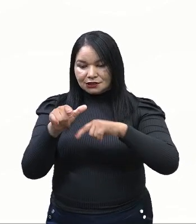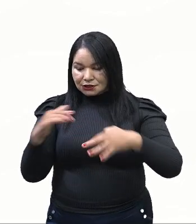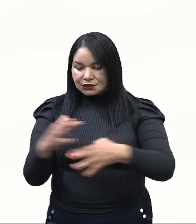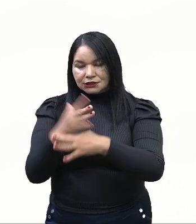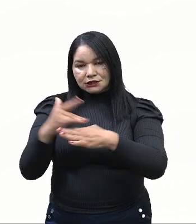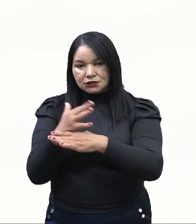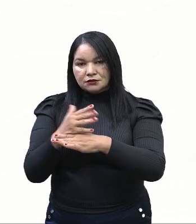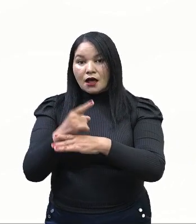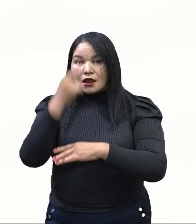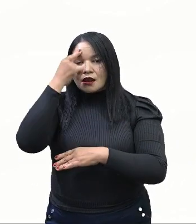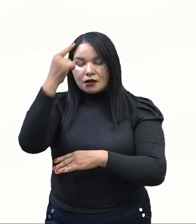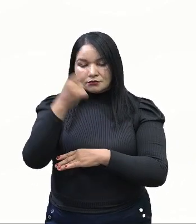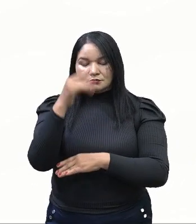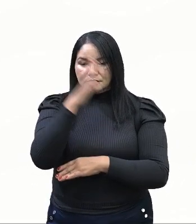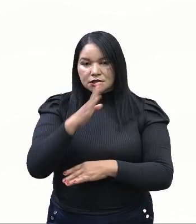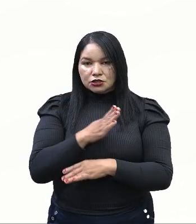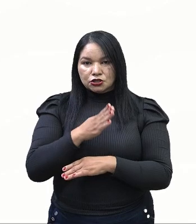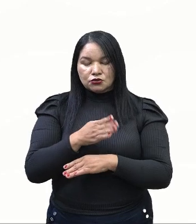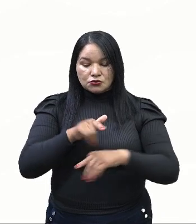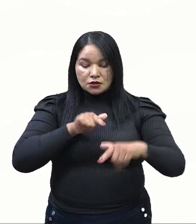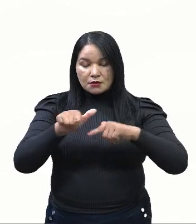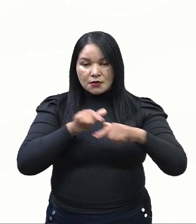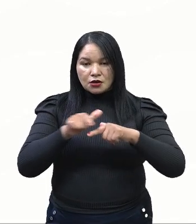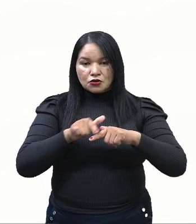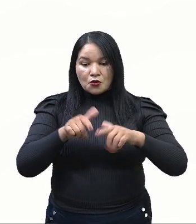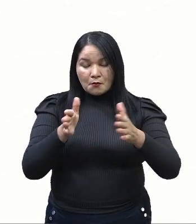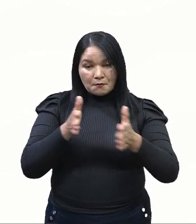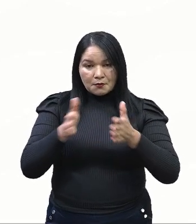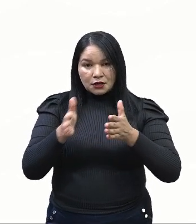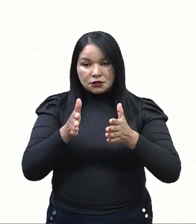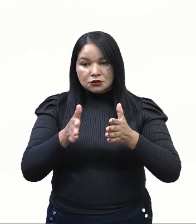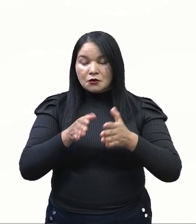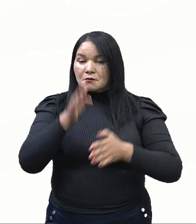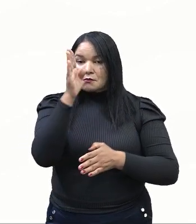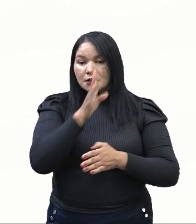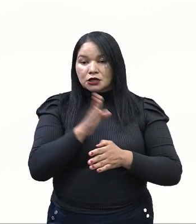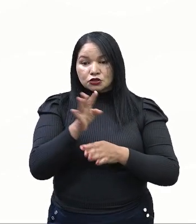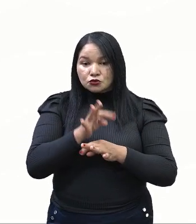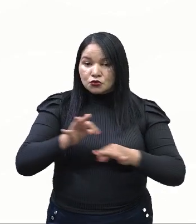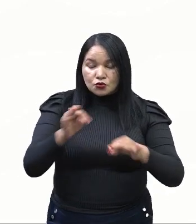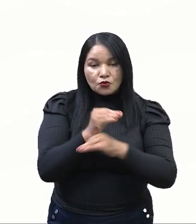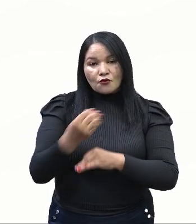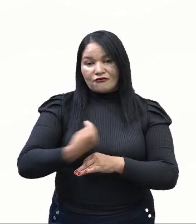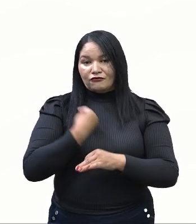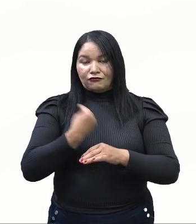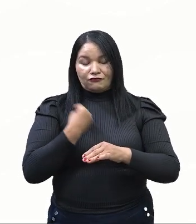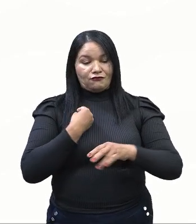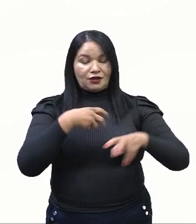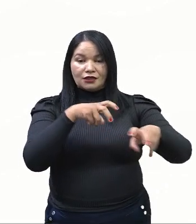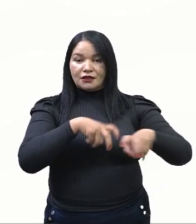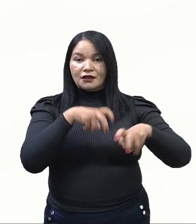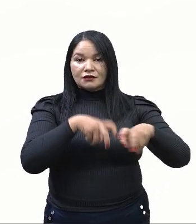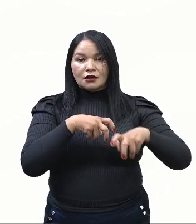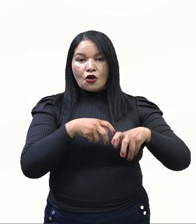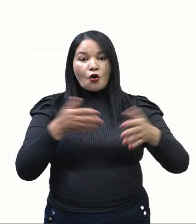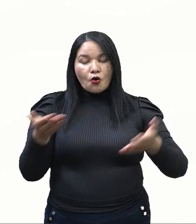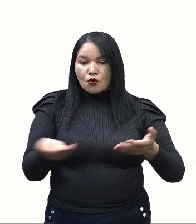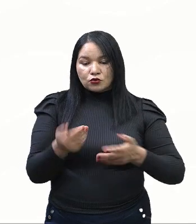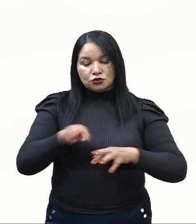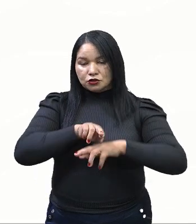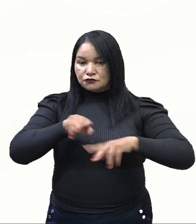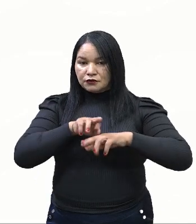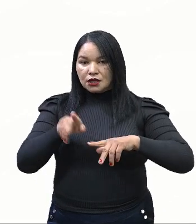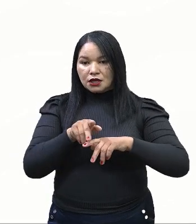no Brasil desse período, a grande população brasileira vivia nos campos. Não era como ocorre hoje, que a gente tem uma